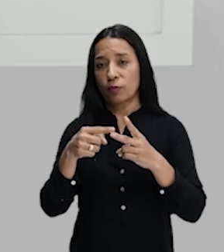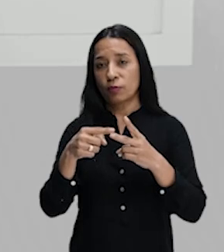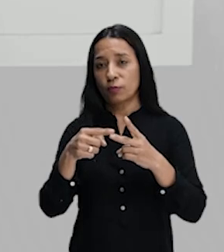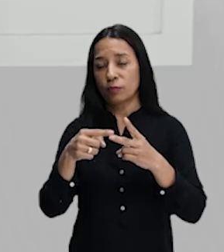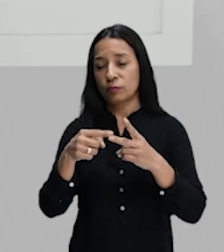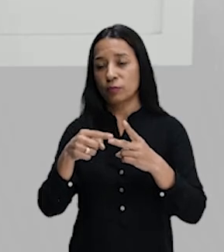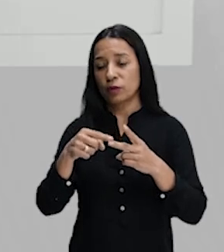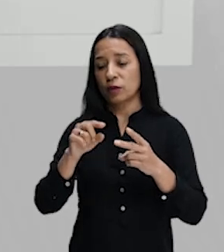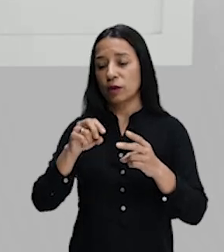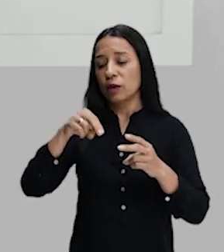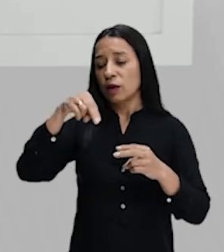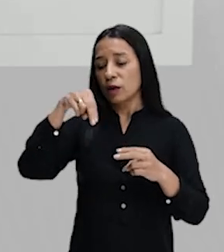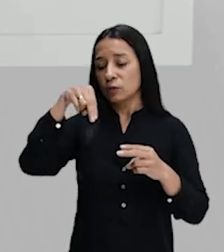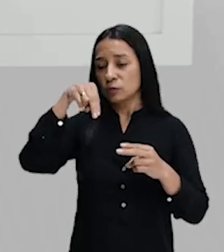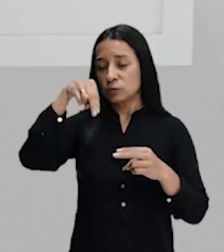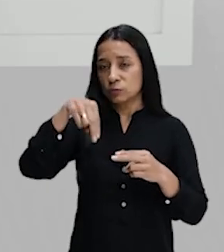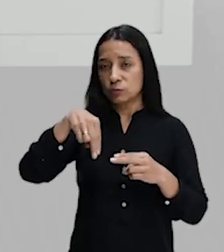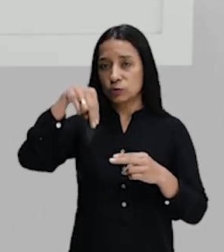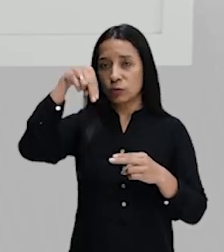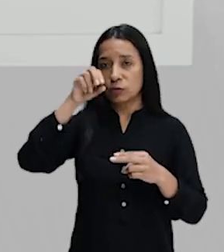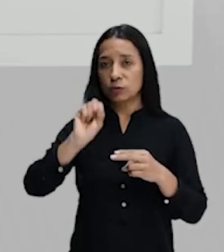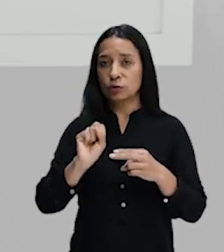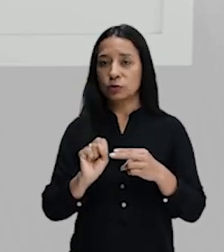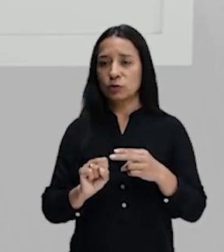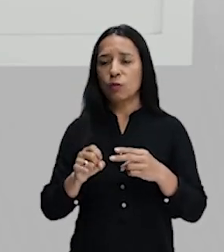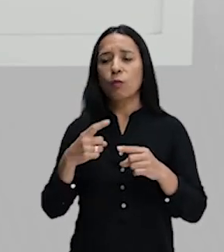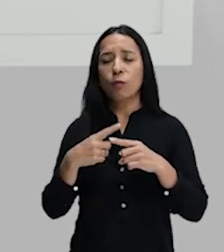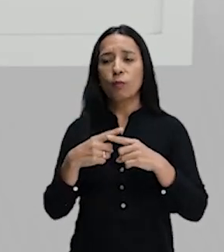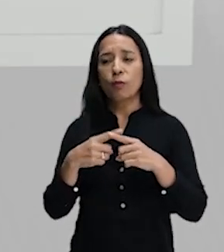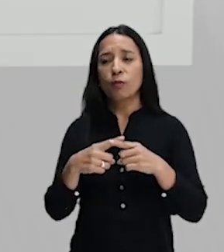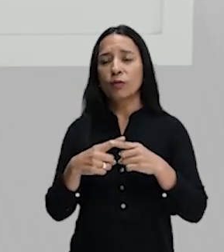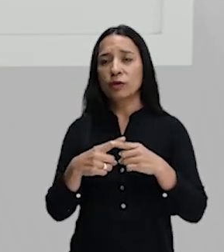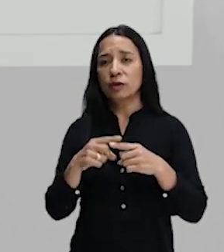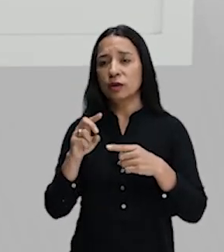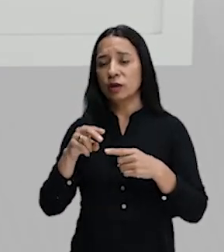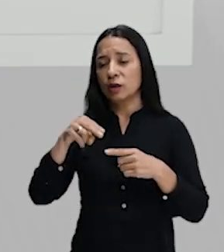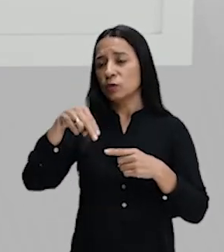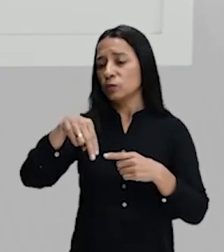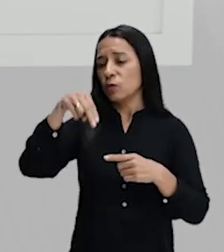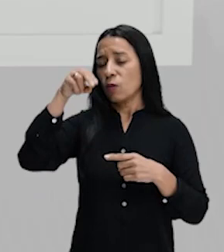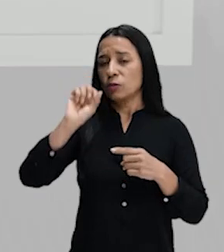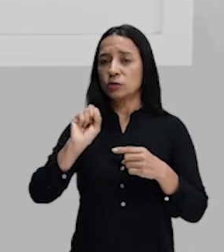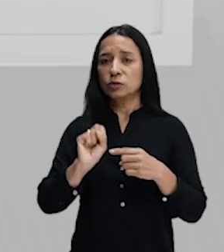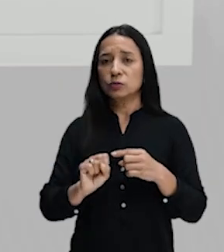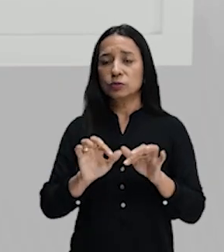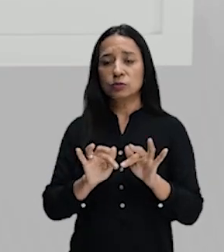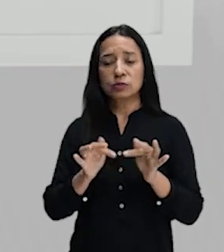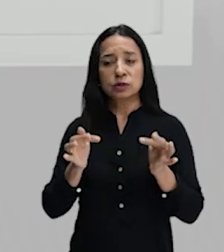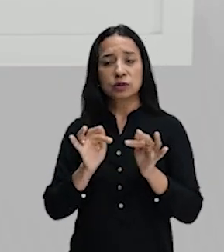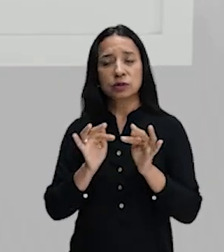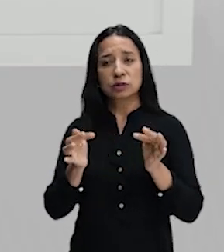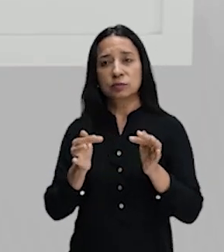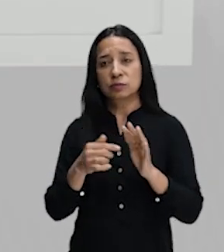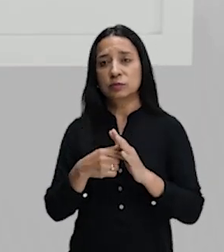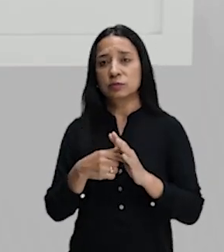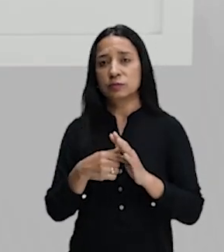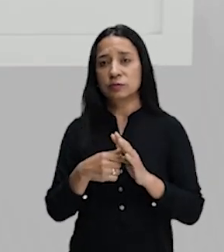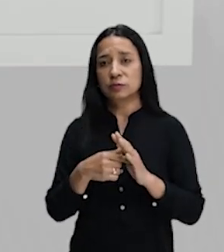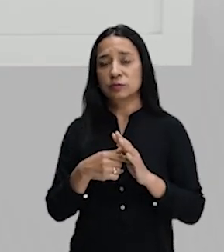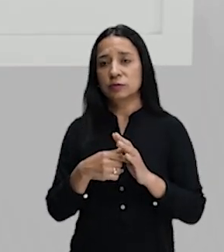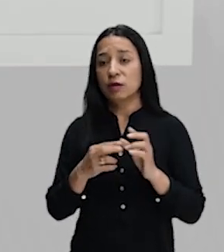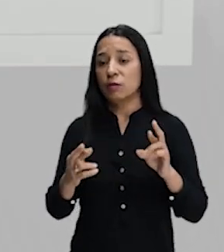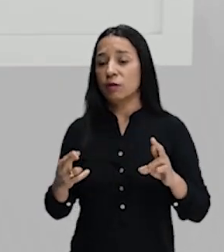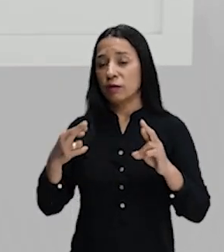Polo Sul. Por que é chamado de Polo Norte e Polo Sul? É muito simples. É uma alusão ao Polo Norte e Polo